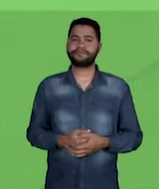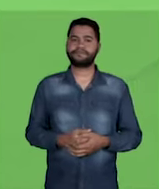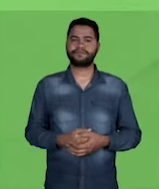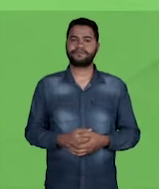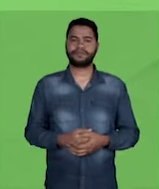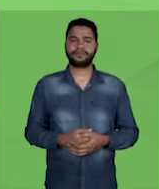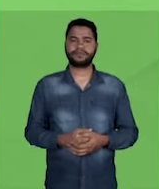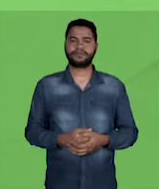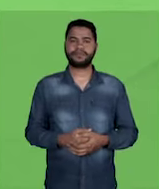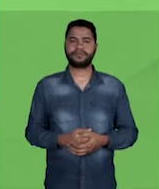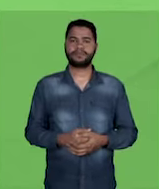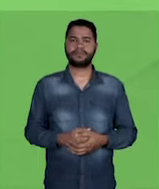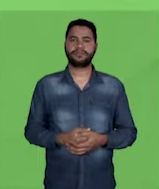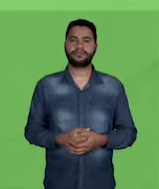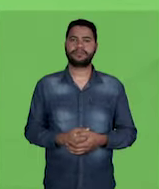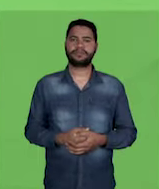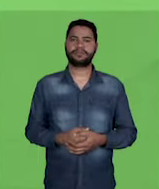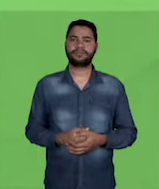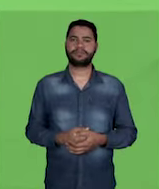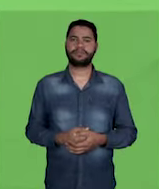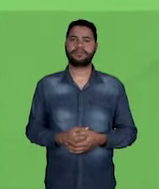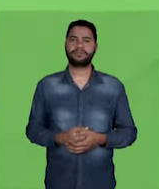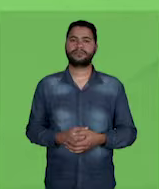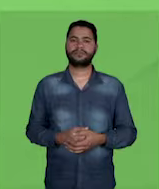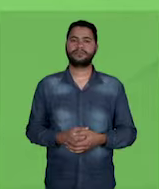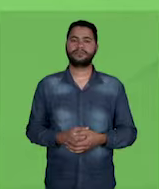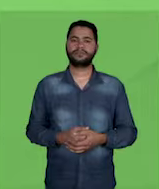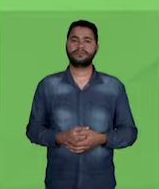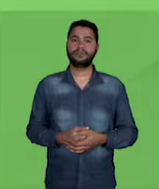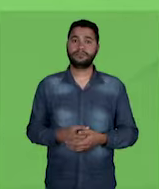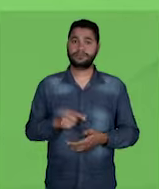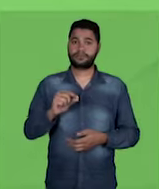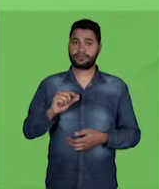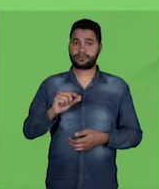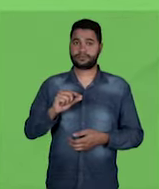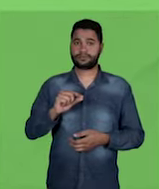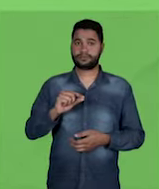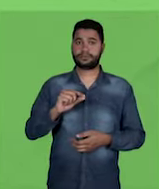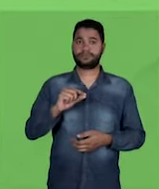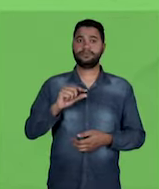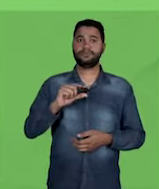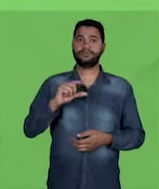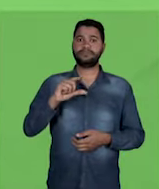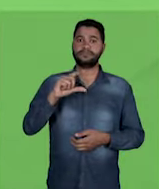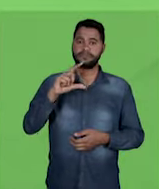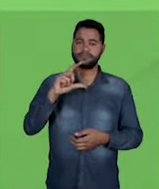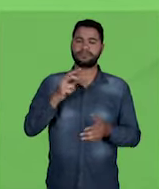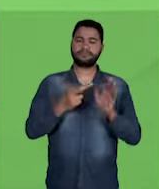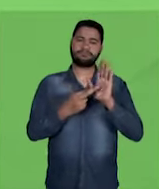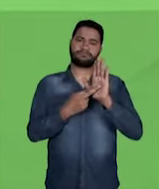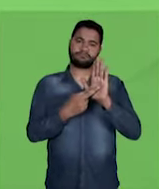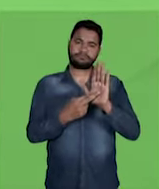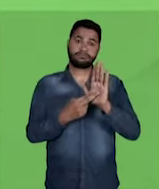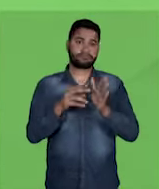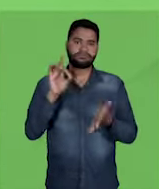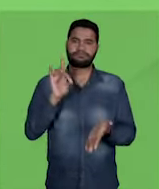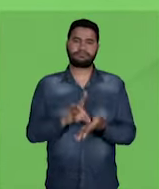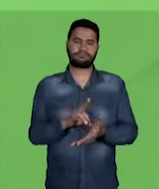Nós temos aqui um aumento, né? É uma representação, não é uma figura